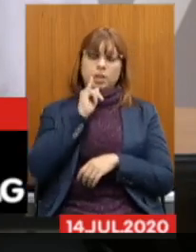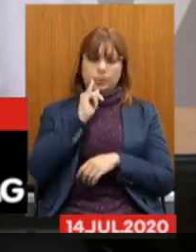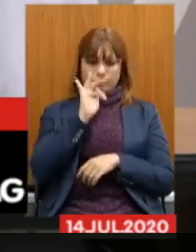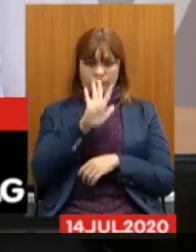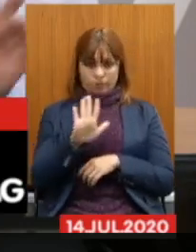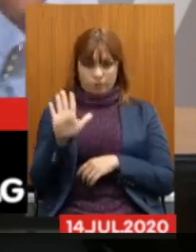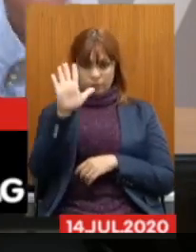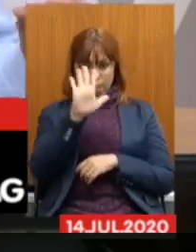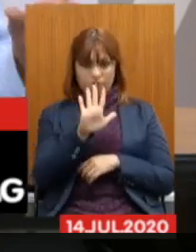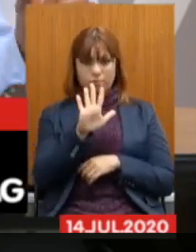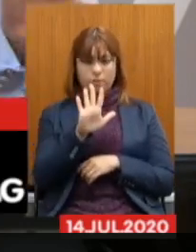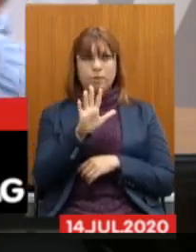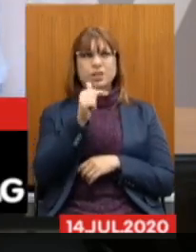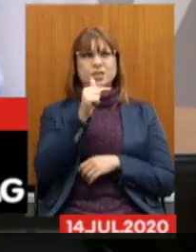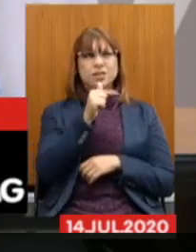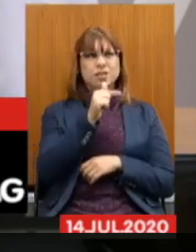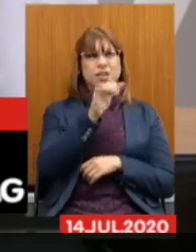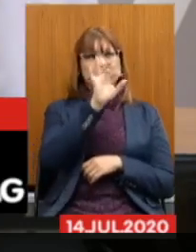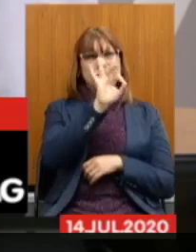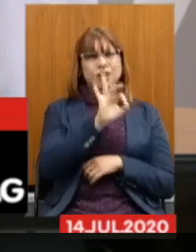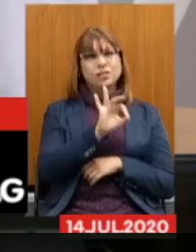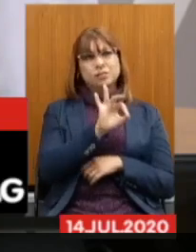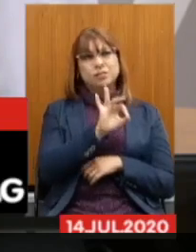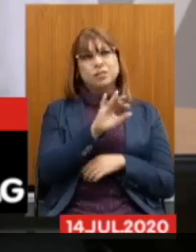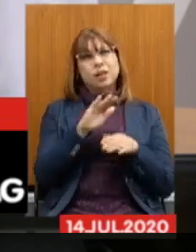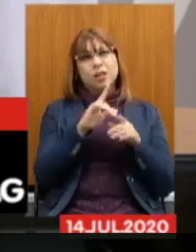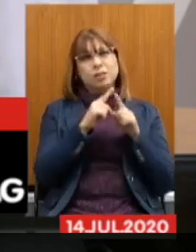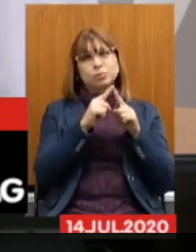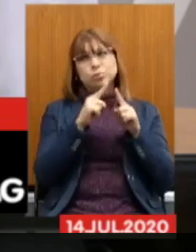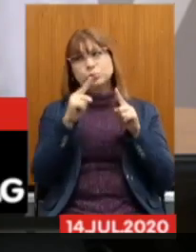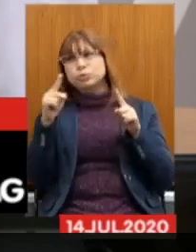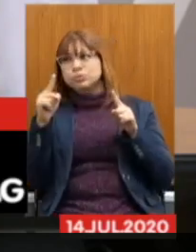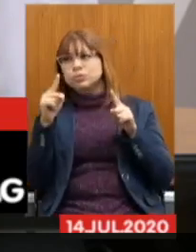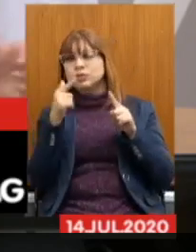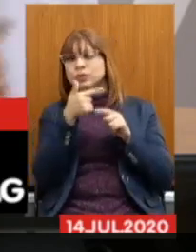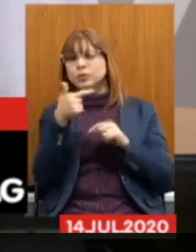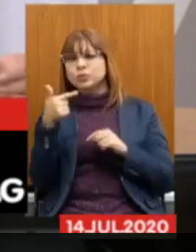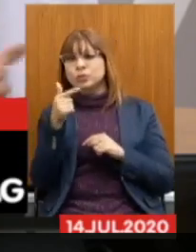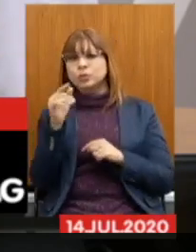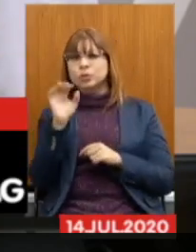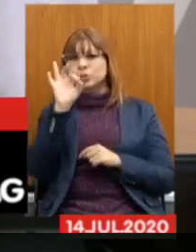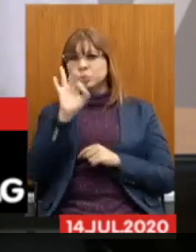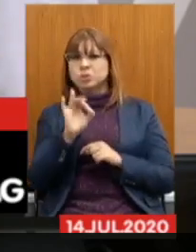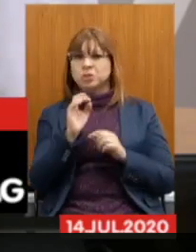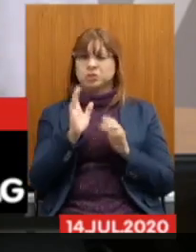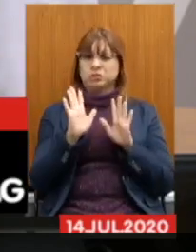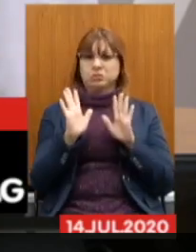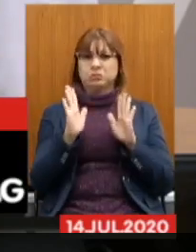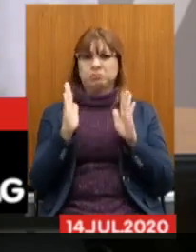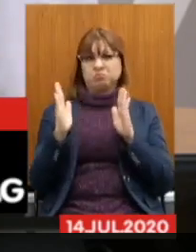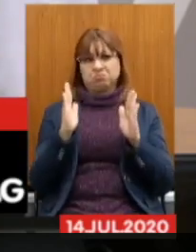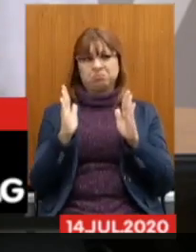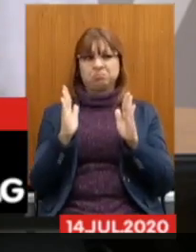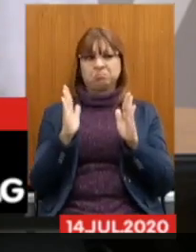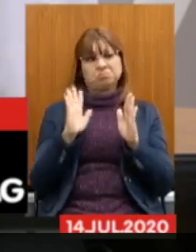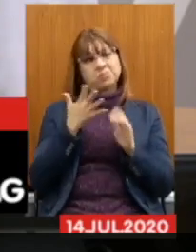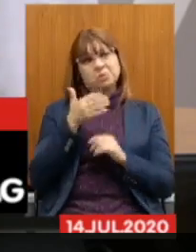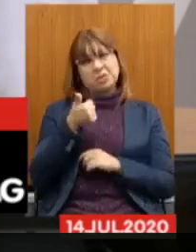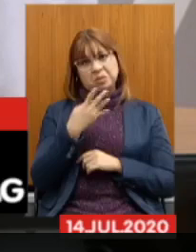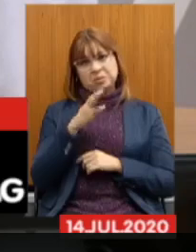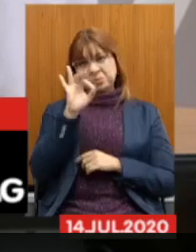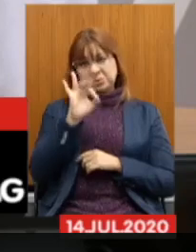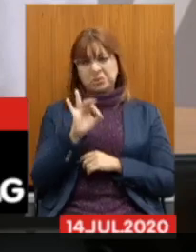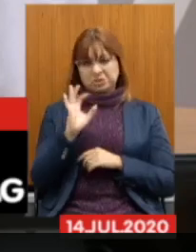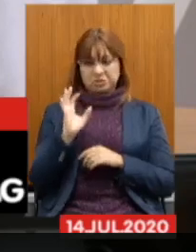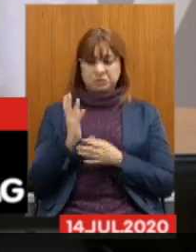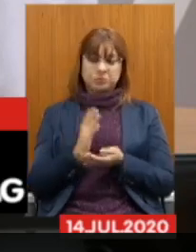ficou sendo de 7,5% a 22%, até fazendo uma média de 14%. Mas